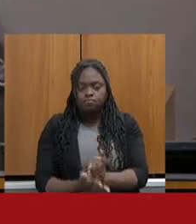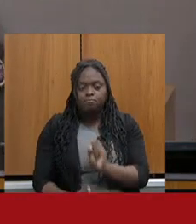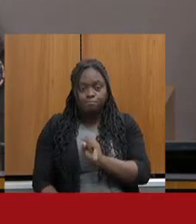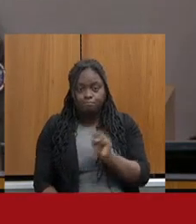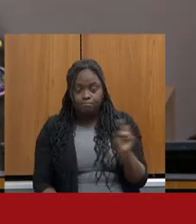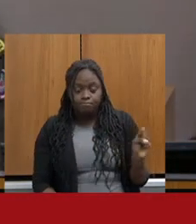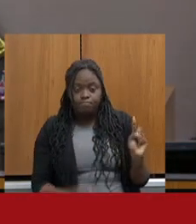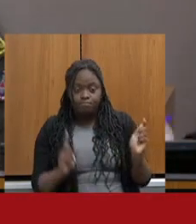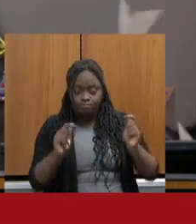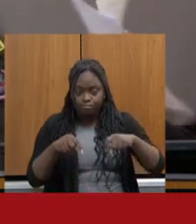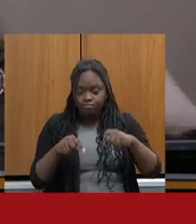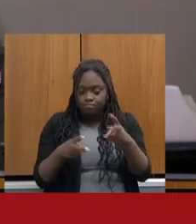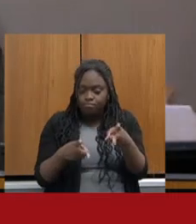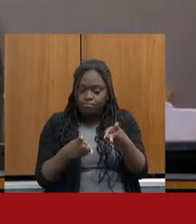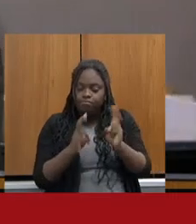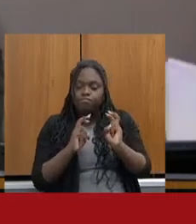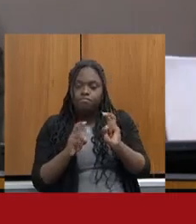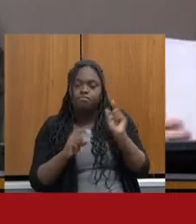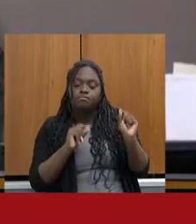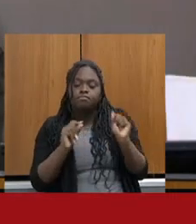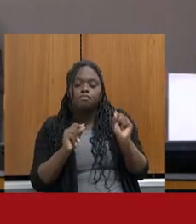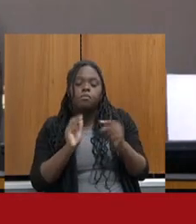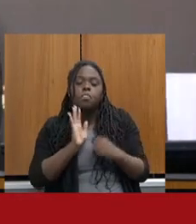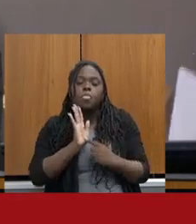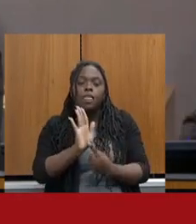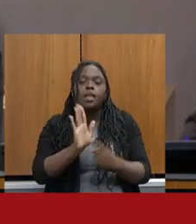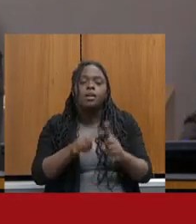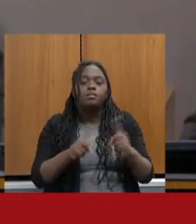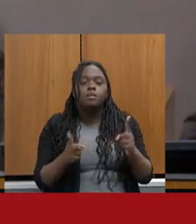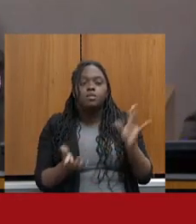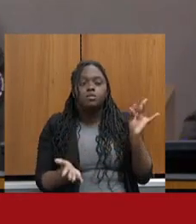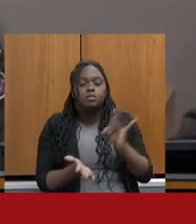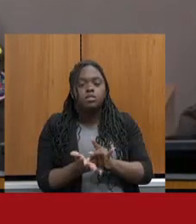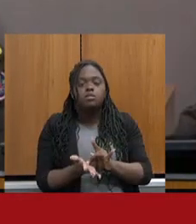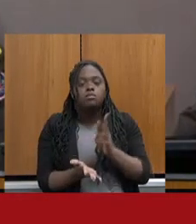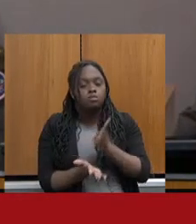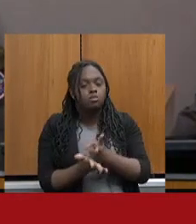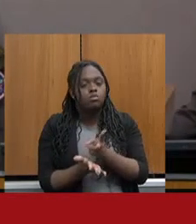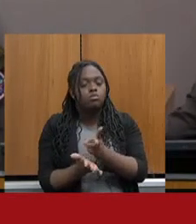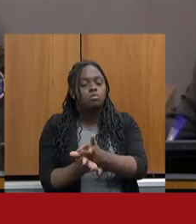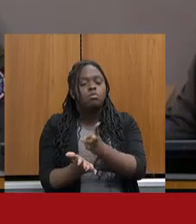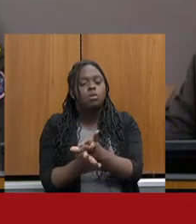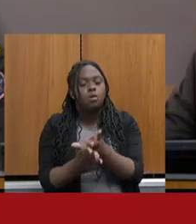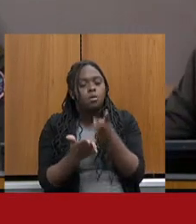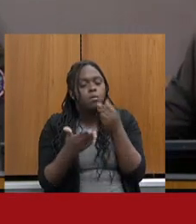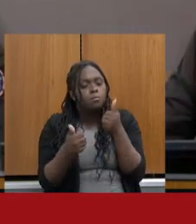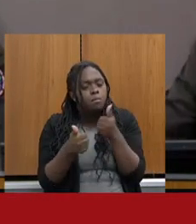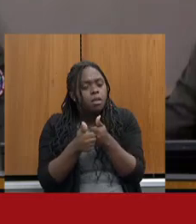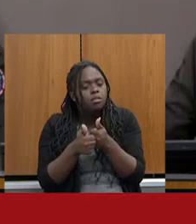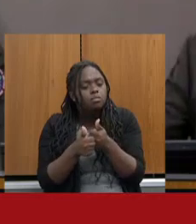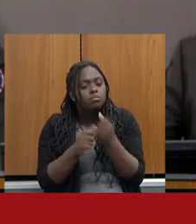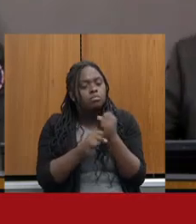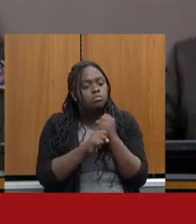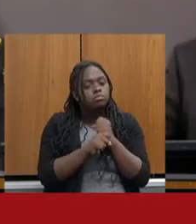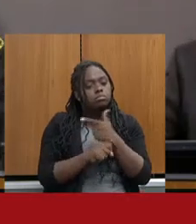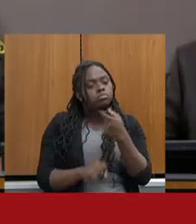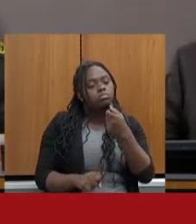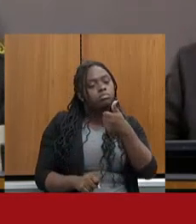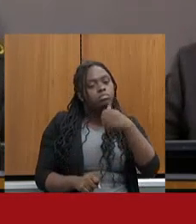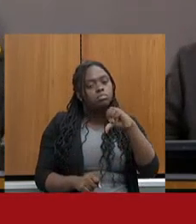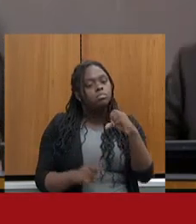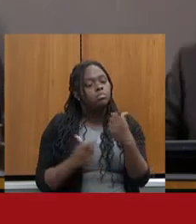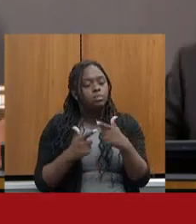puderam observar que a recomposição se deu mas o efetivo ele permaneceu bem próximo do que era em 2019 não